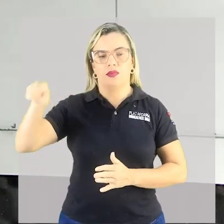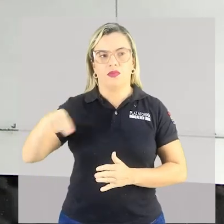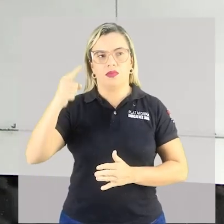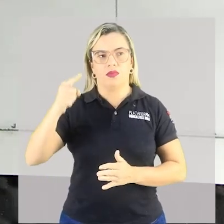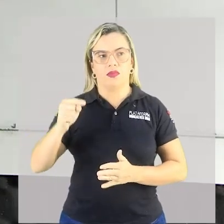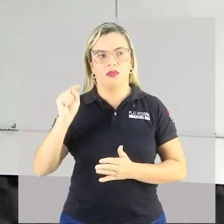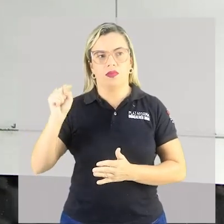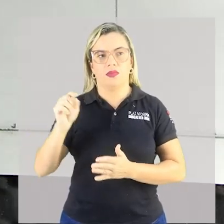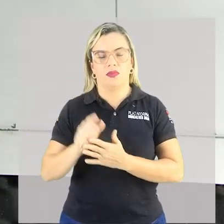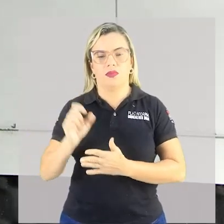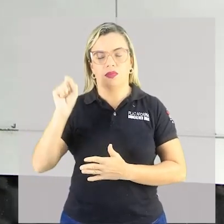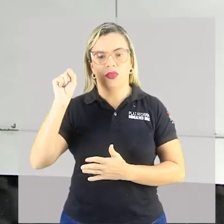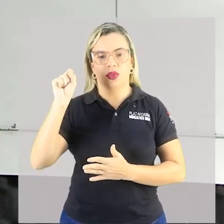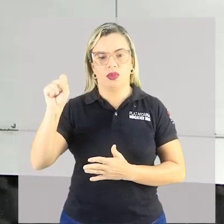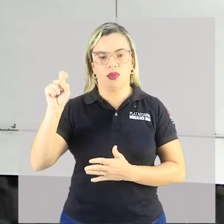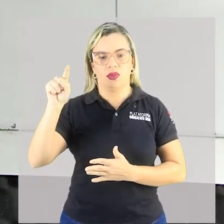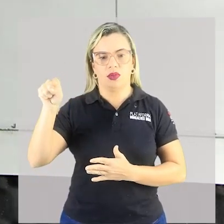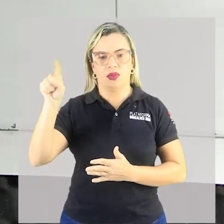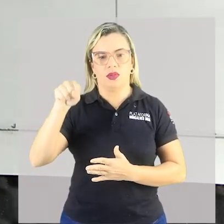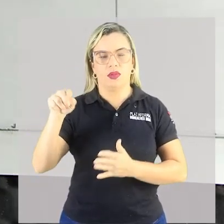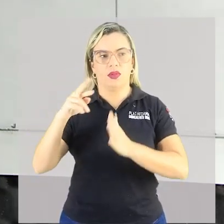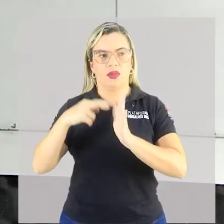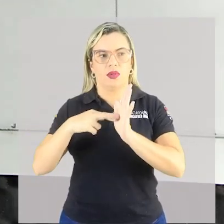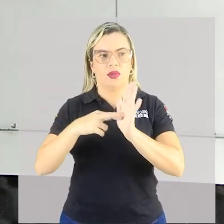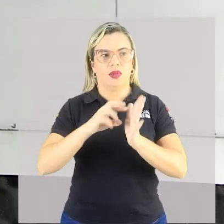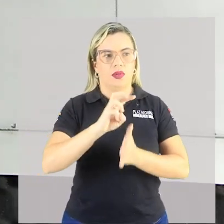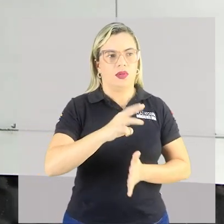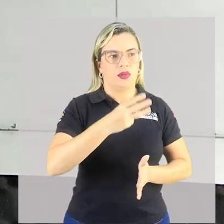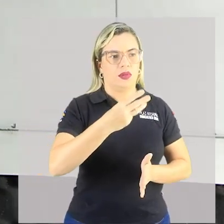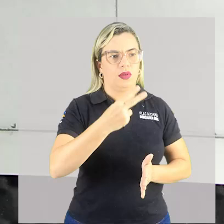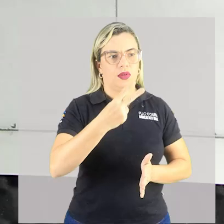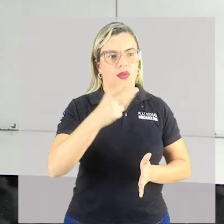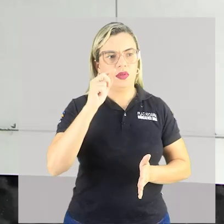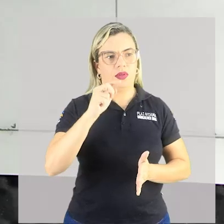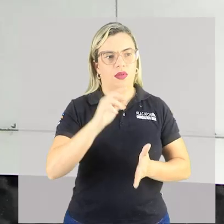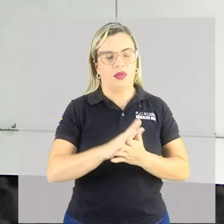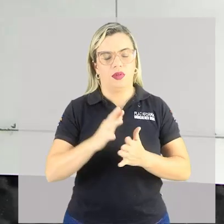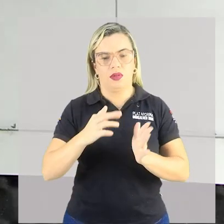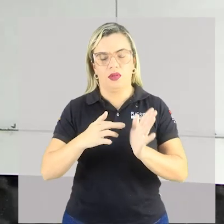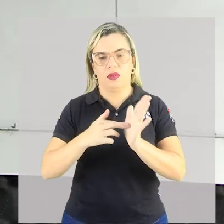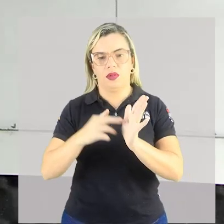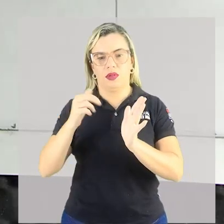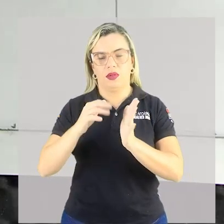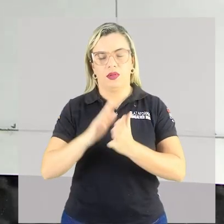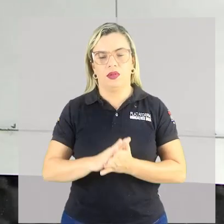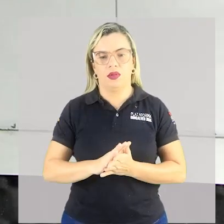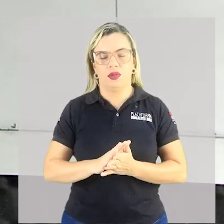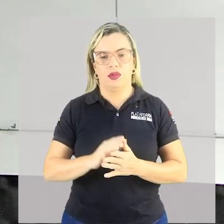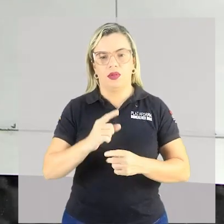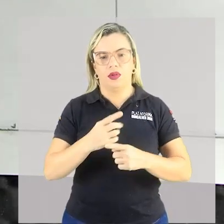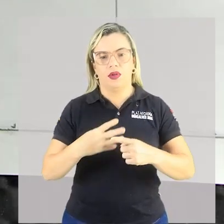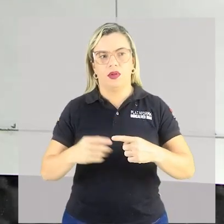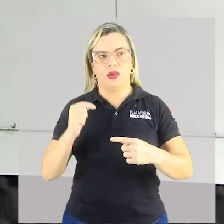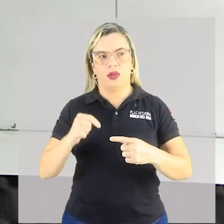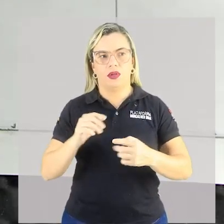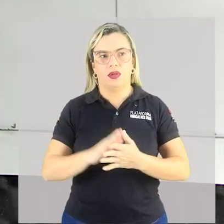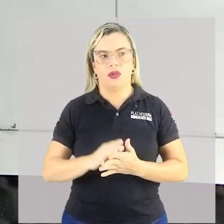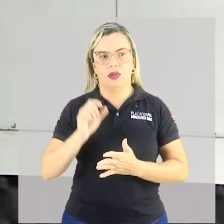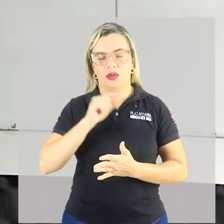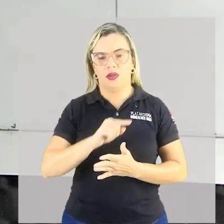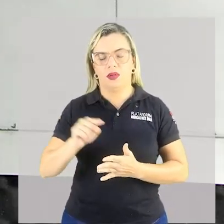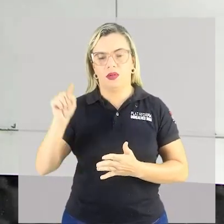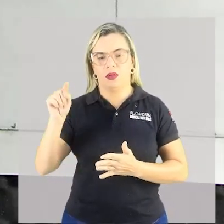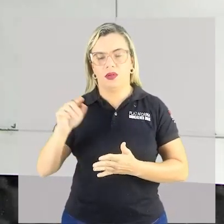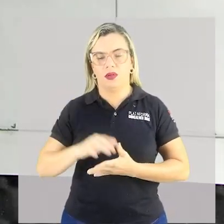O que 8 representa para 32? 8 representa a quarta parte de 32.